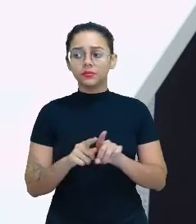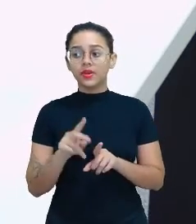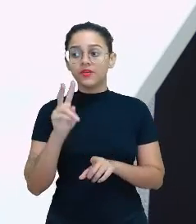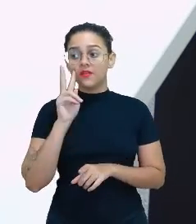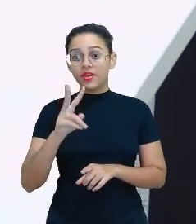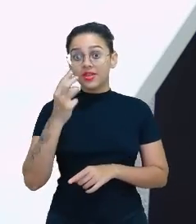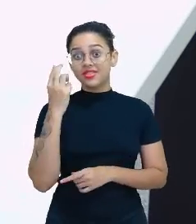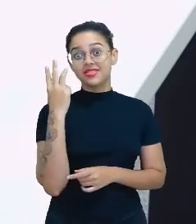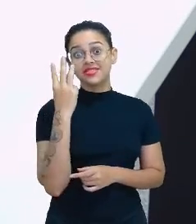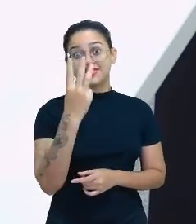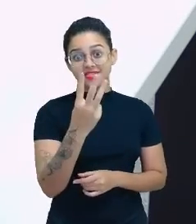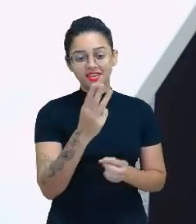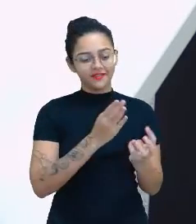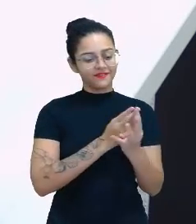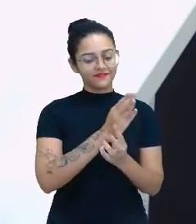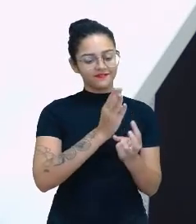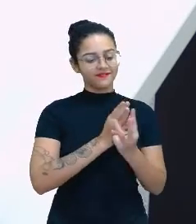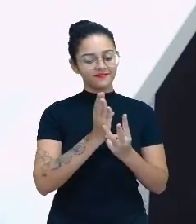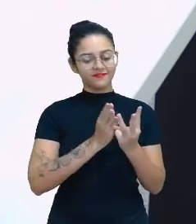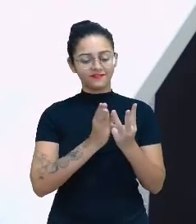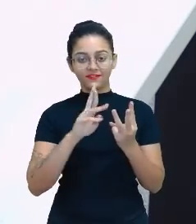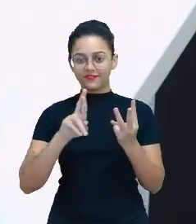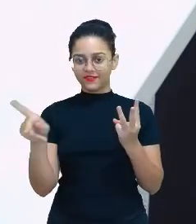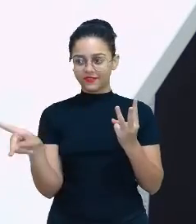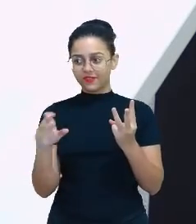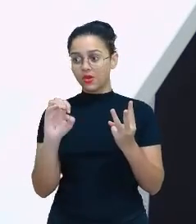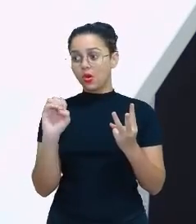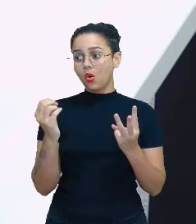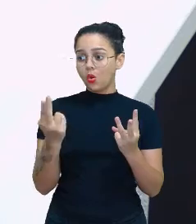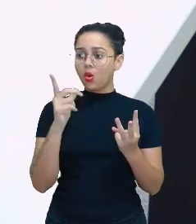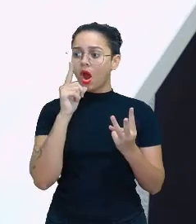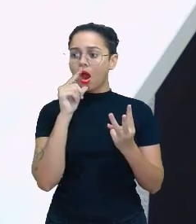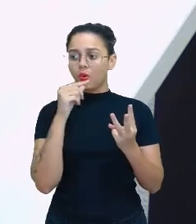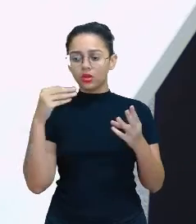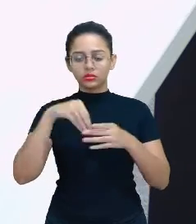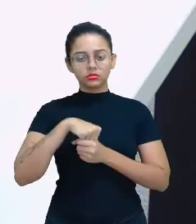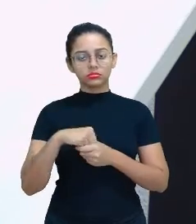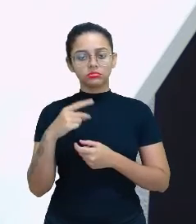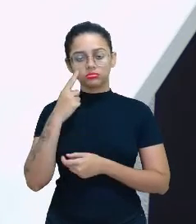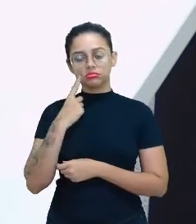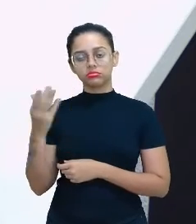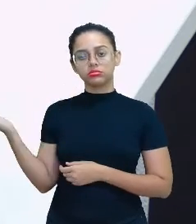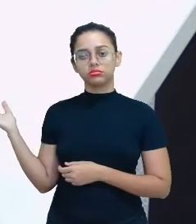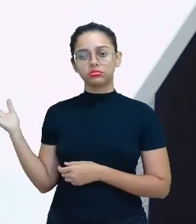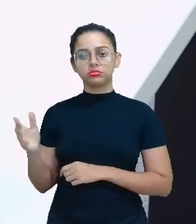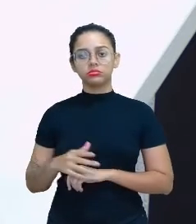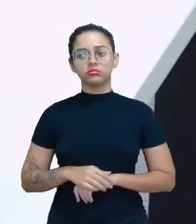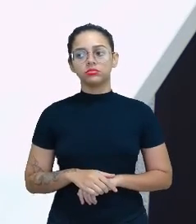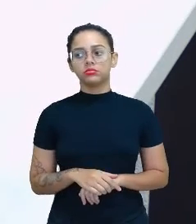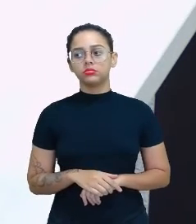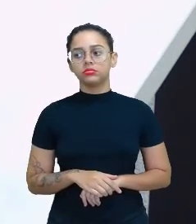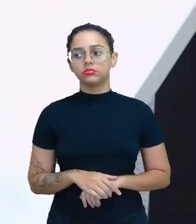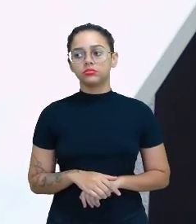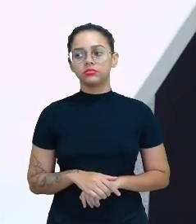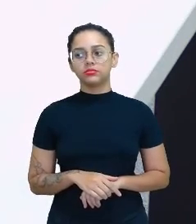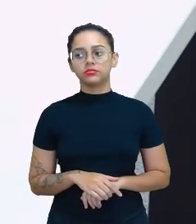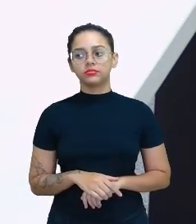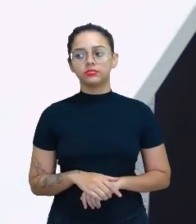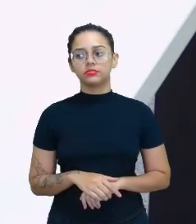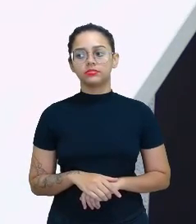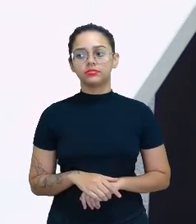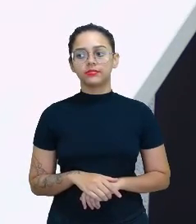três fases diferentes e a gente pode também ó jogar água aqui dentro Vamos jogar Vamos lá olha só